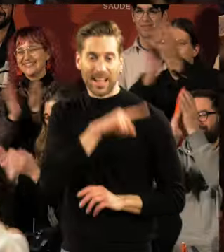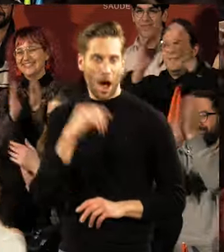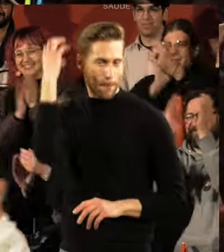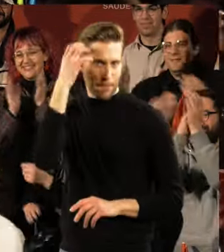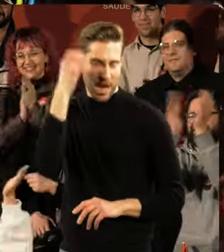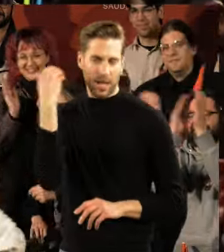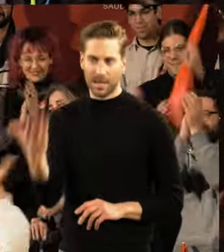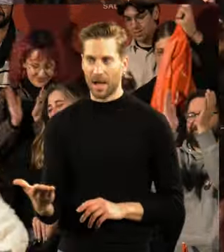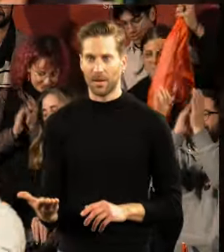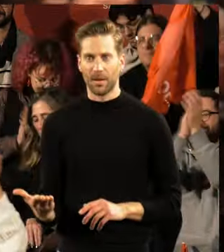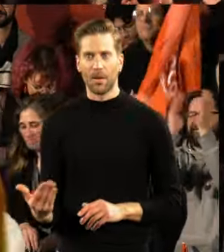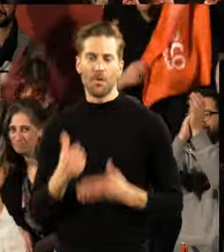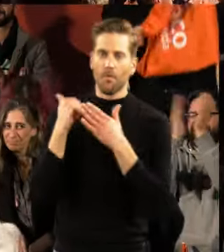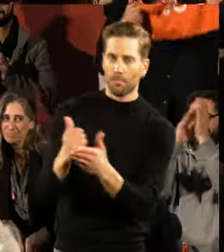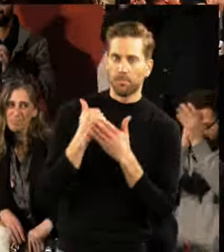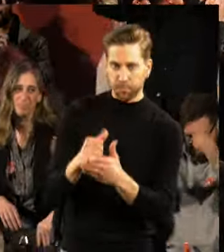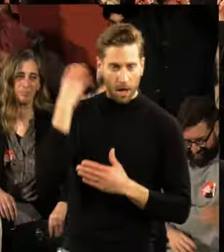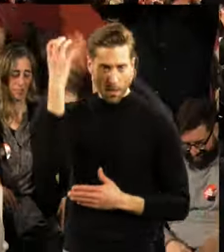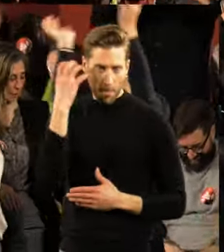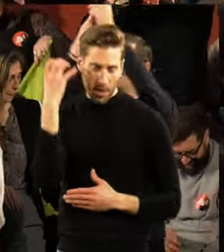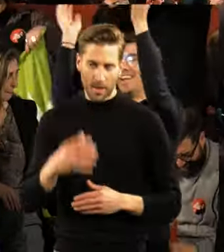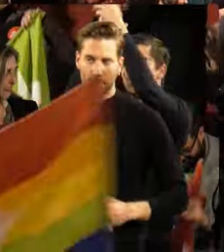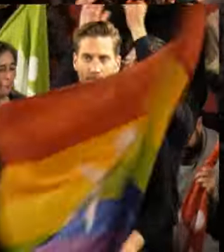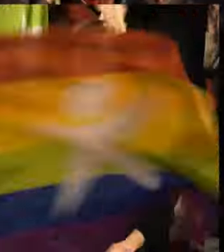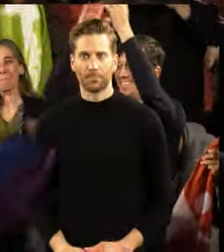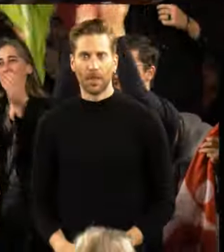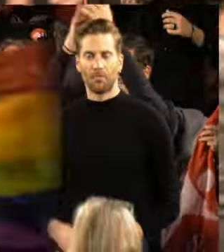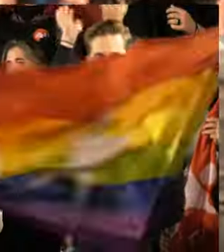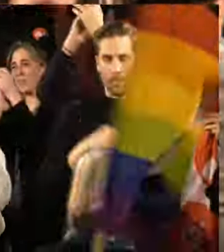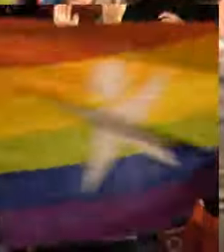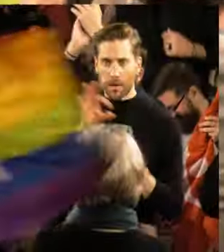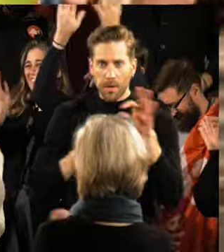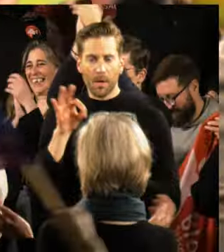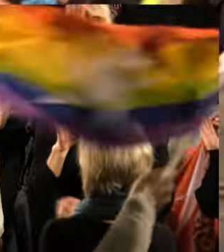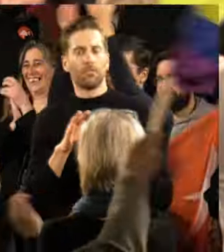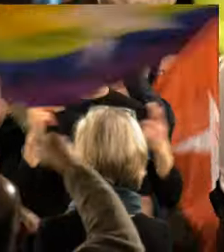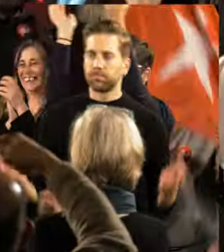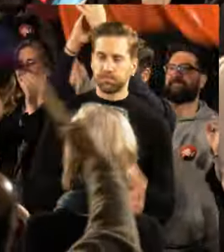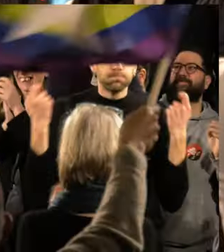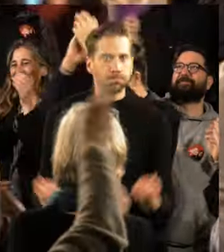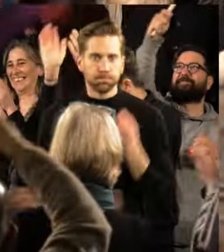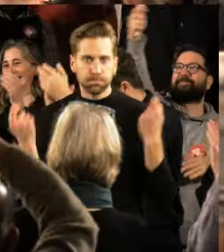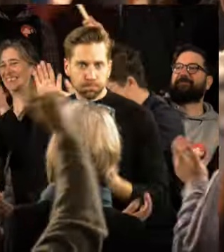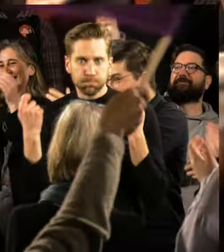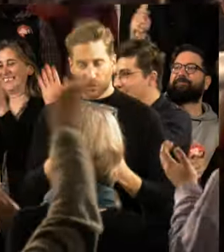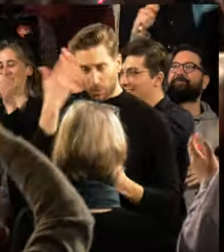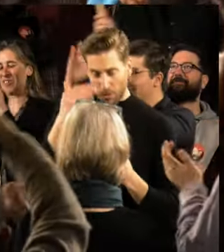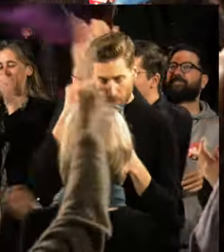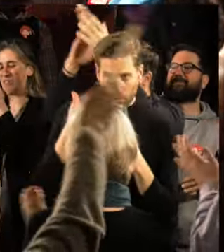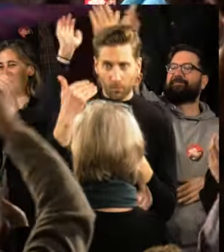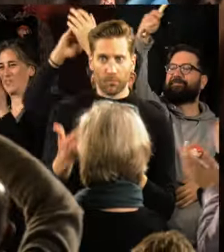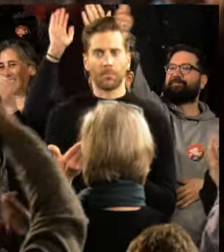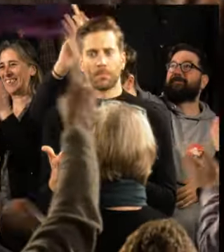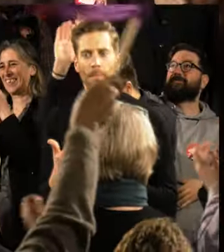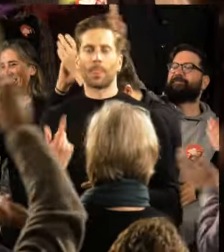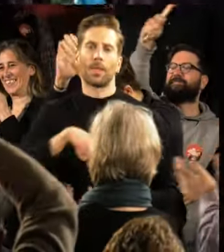Cardina. Vamos eleger o Miguel Cardina. Vamos fazer uma grande campanha nestes dias que faltam.